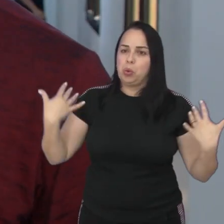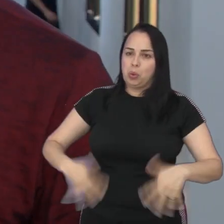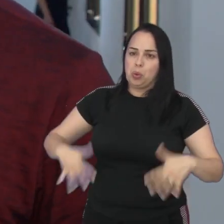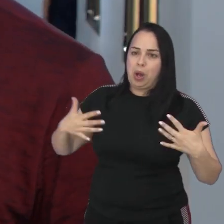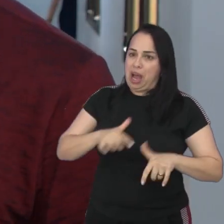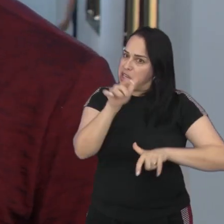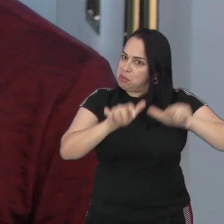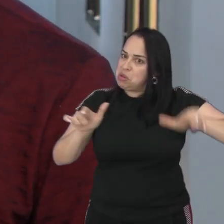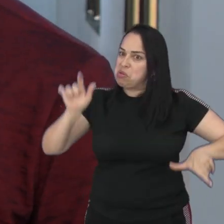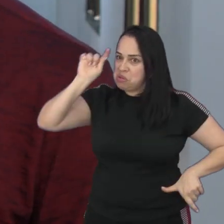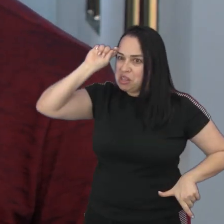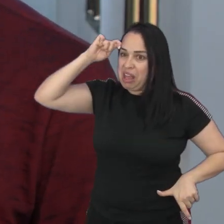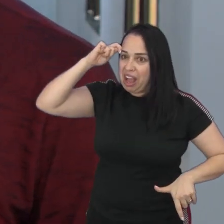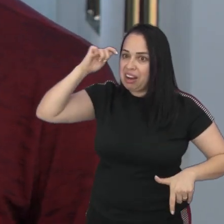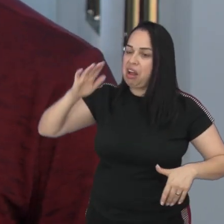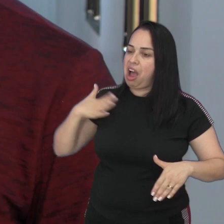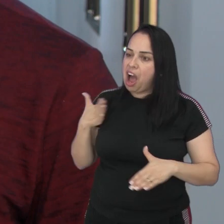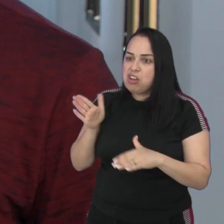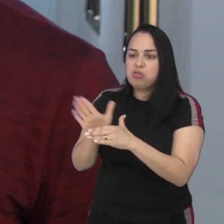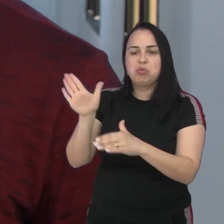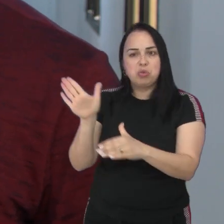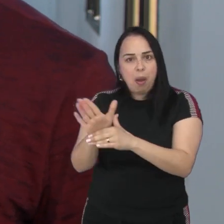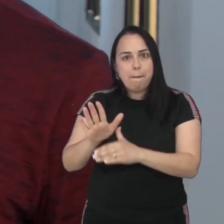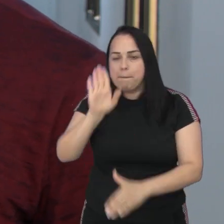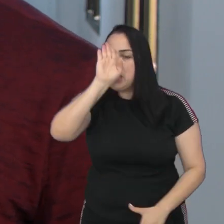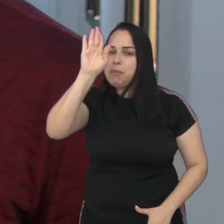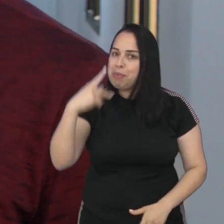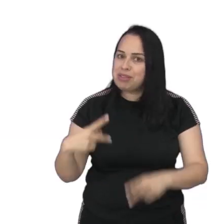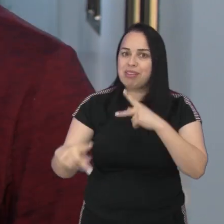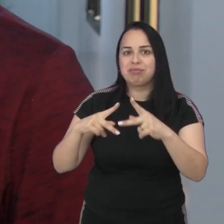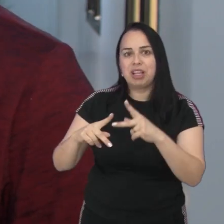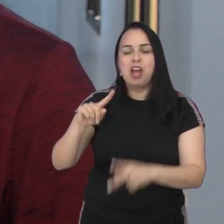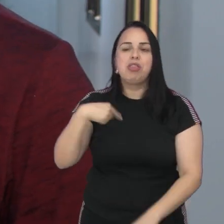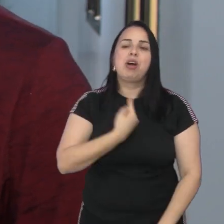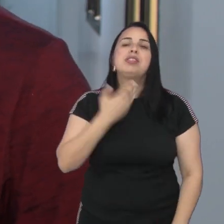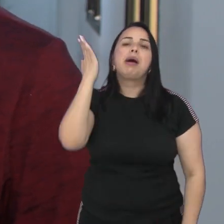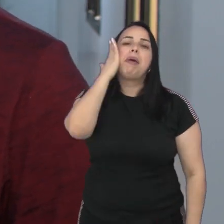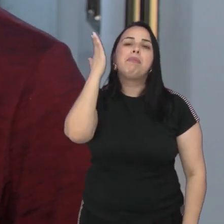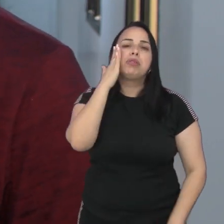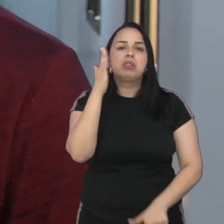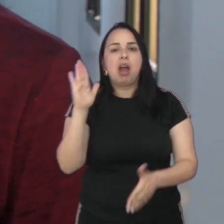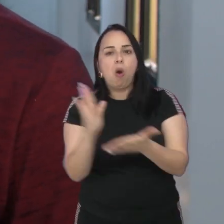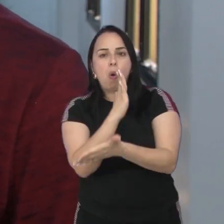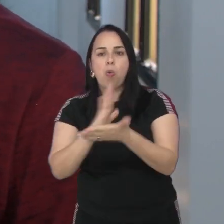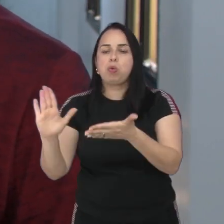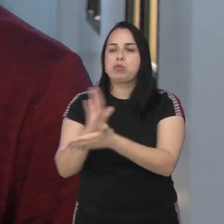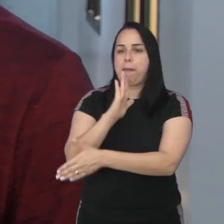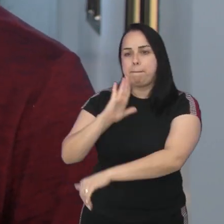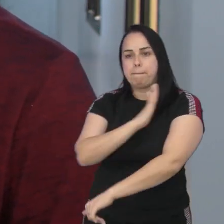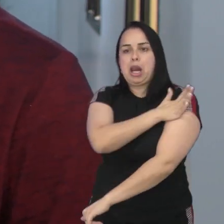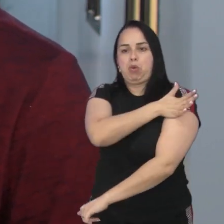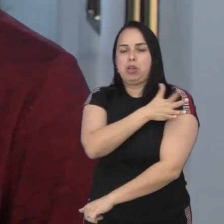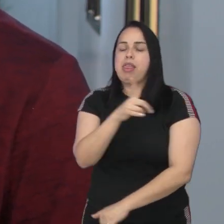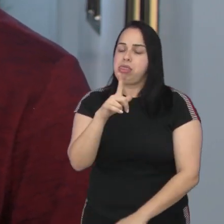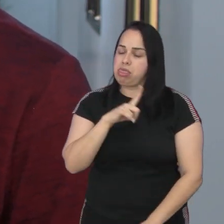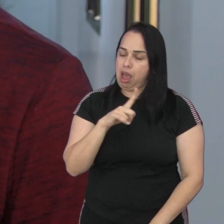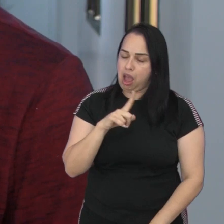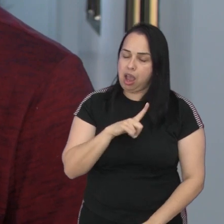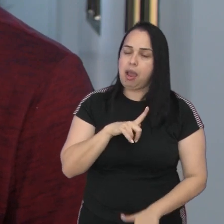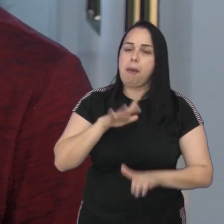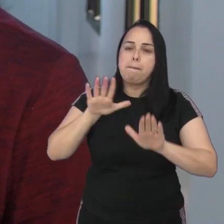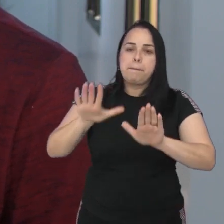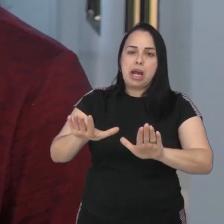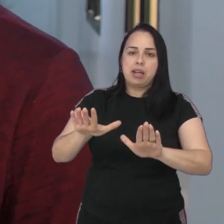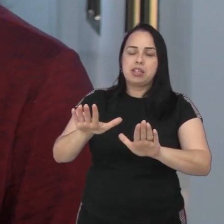fez muito por nosso Brasil, né? Principalmente para a nossa cidade também. Sabemos que existe o preconceito no nosso Brasil, o preconceito